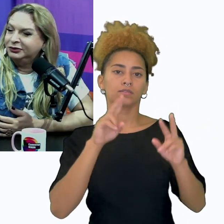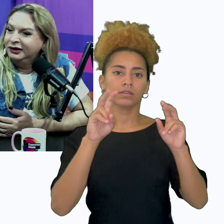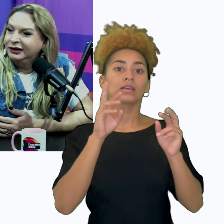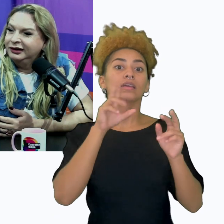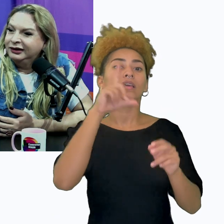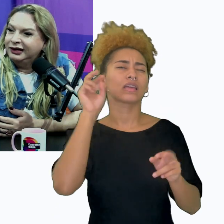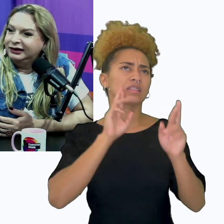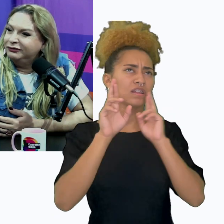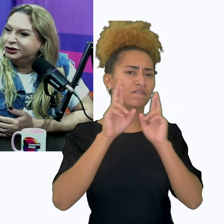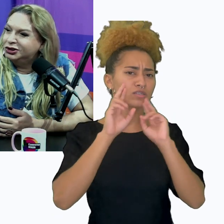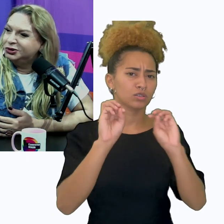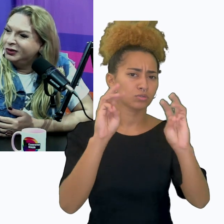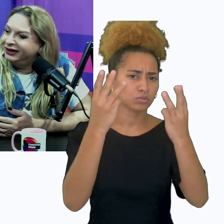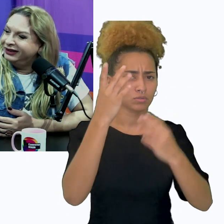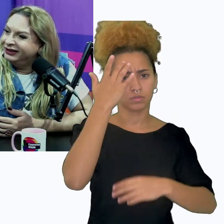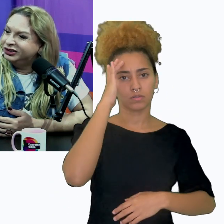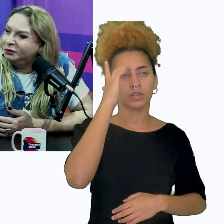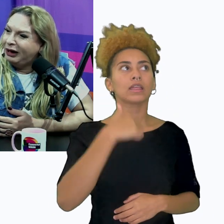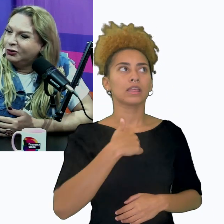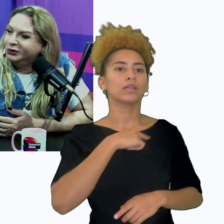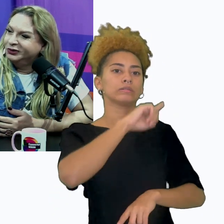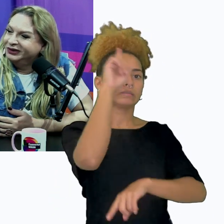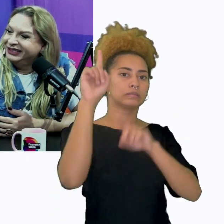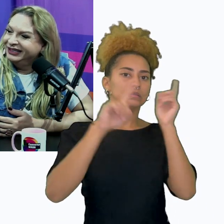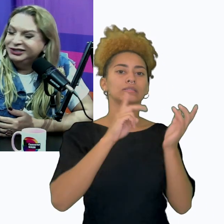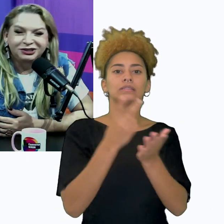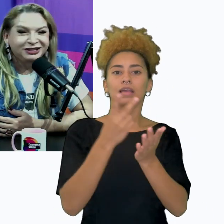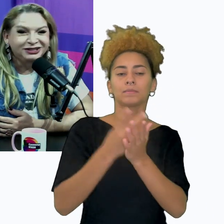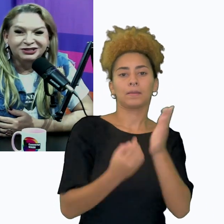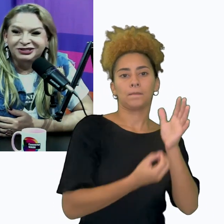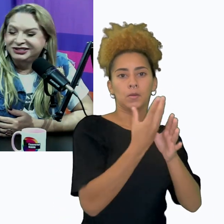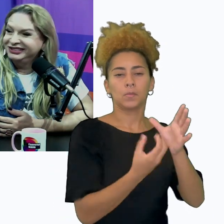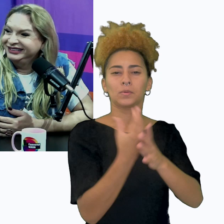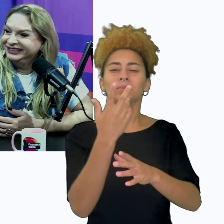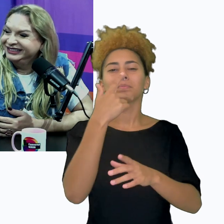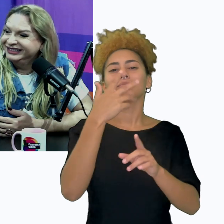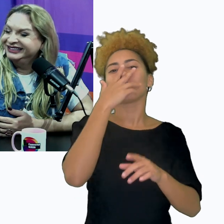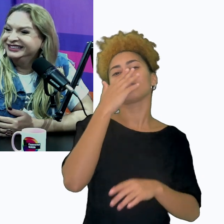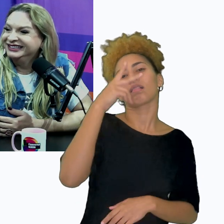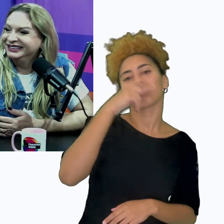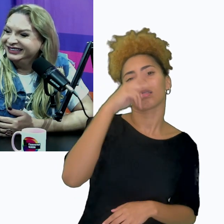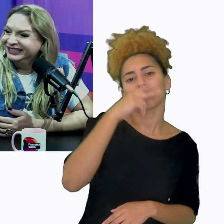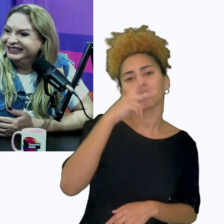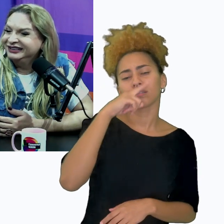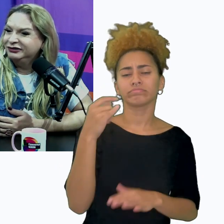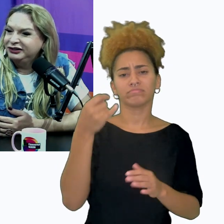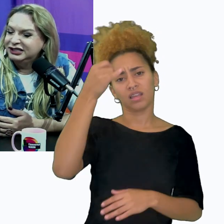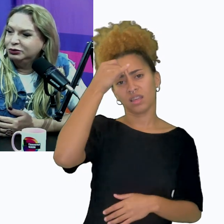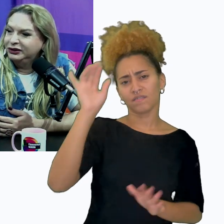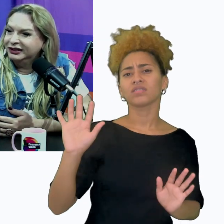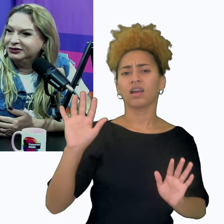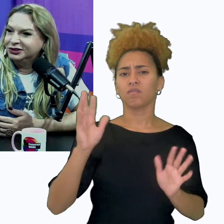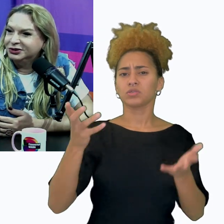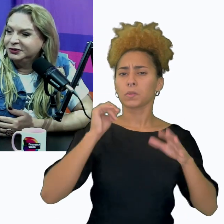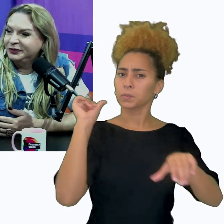chamado, que era entrevista show, era, Helena? Tinha um Era, palco porque eu no- criava muita coisa. Gente. Eu tinha sempre uma criação de fazer alguma coisa pra não cair na